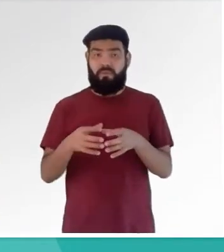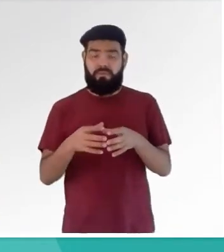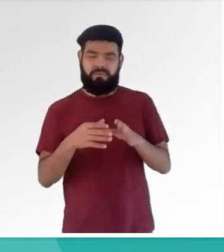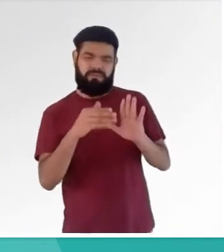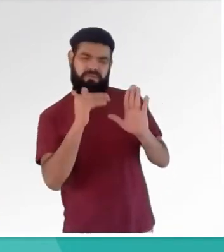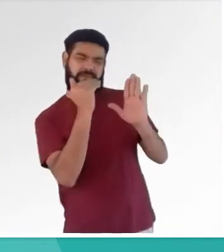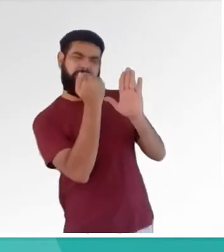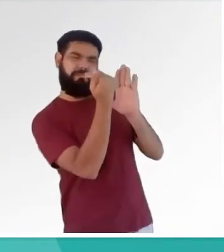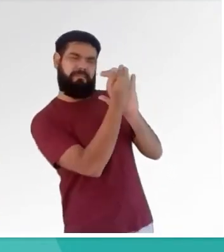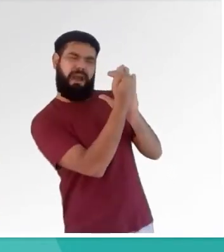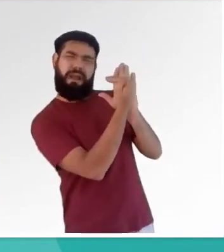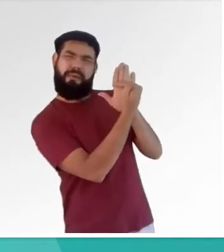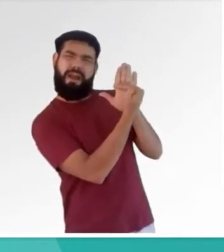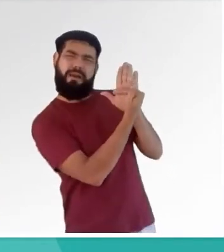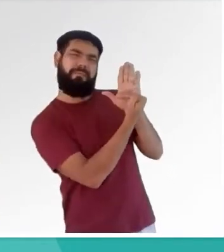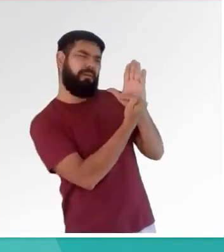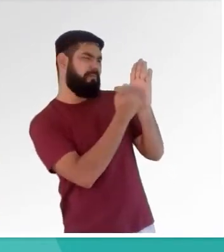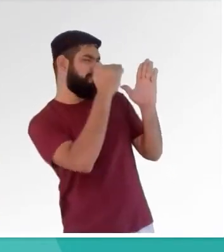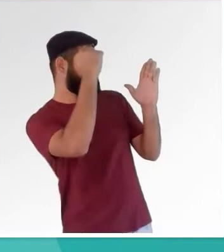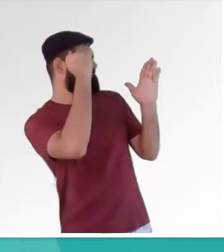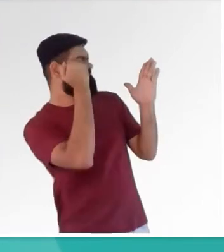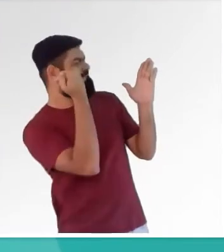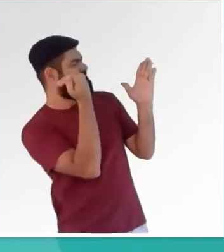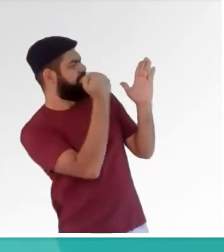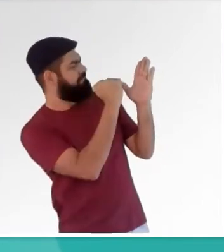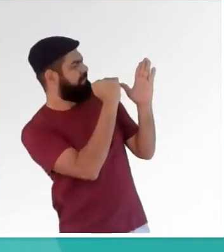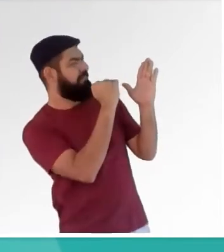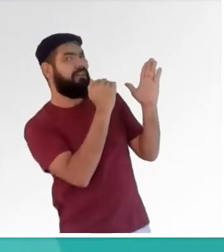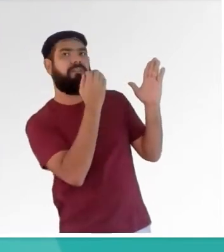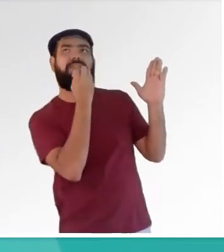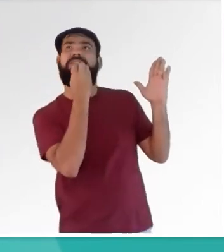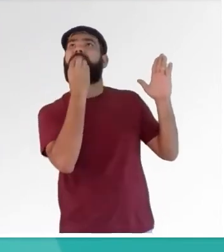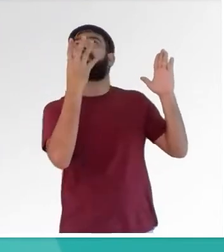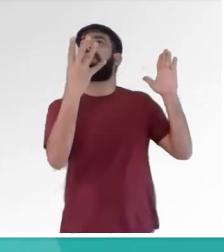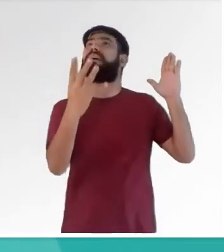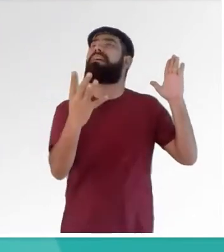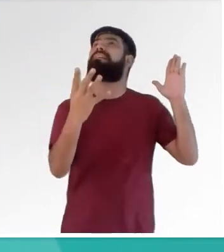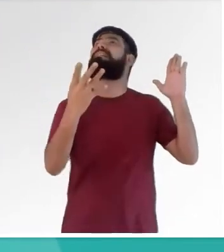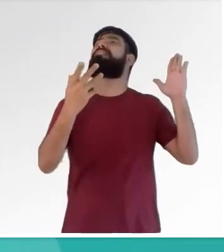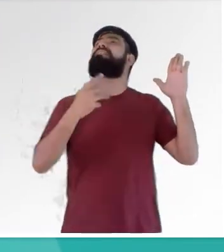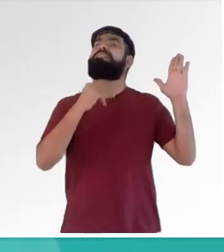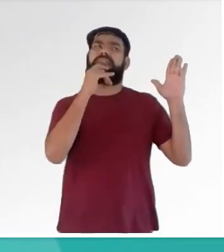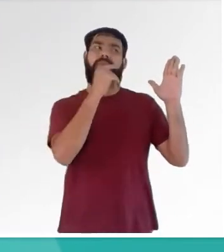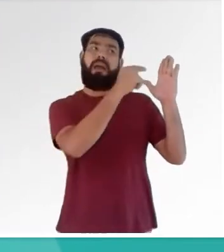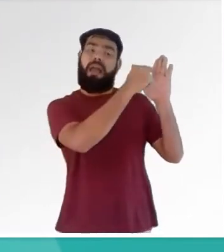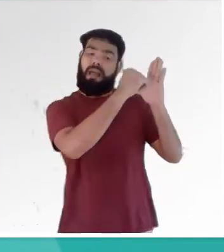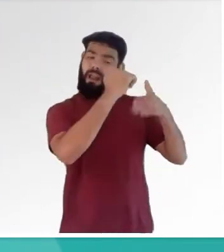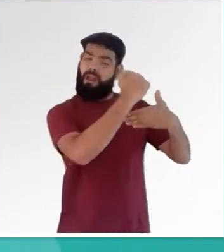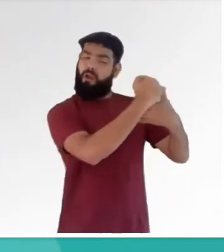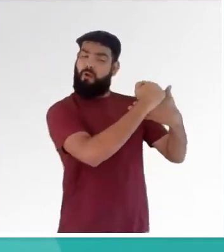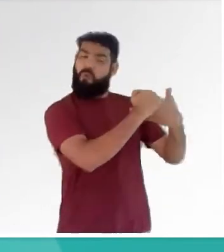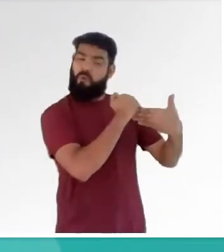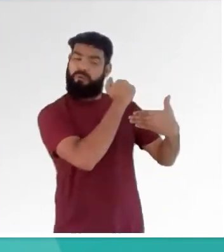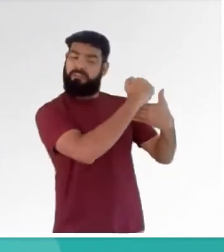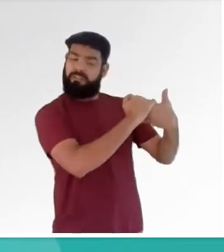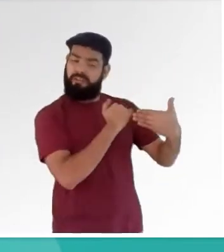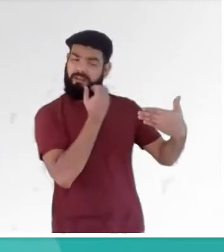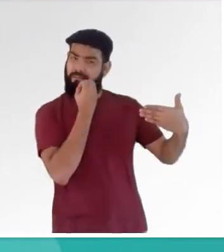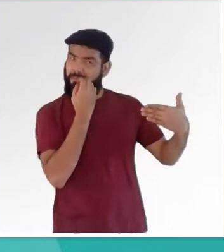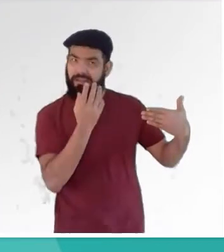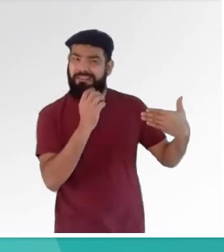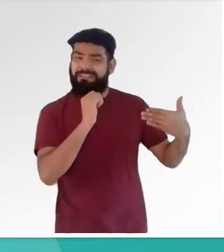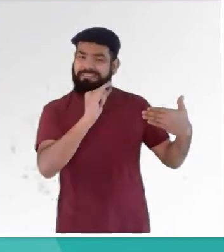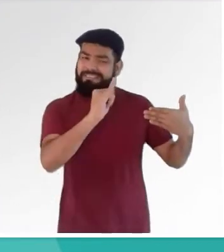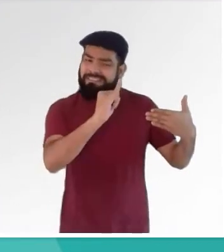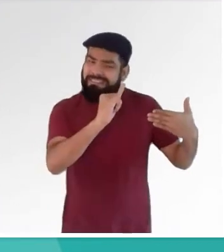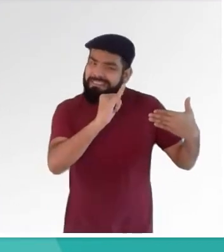né, a fazer o bem. Se a religião não orienta a fazer o bem, ela está com algum